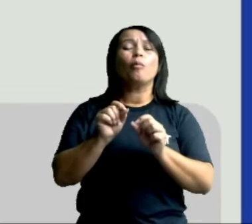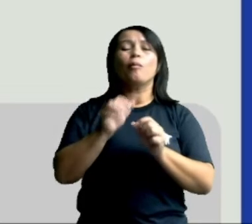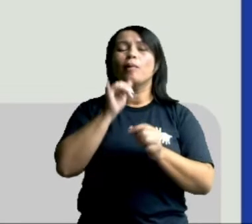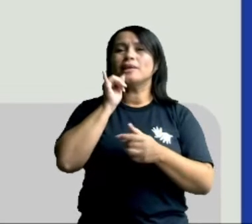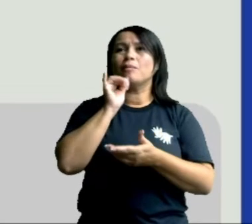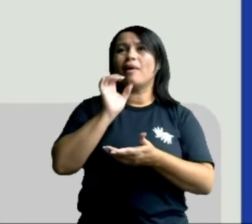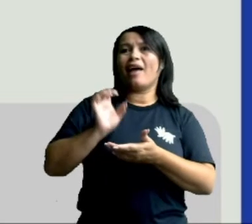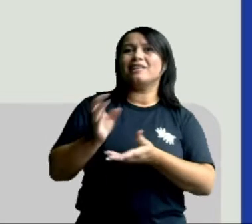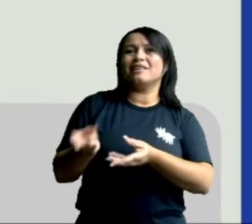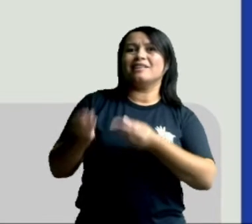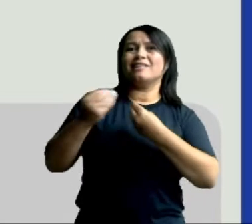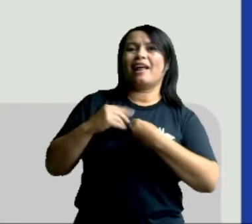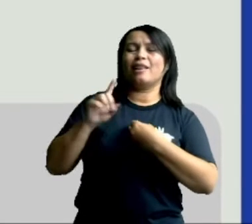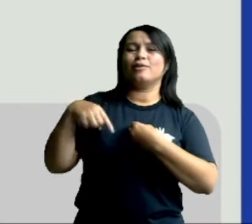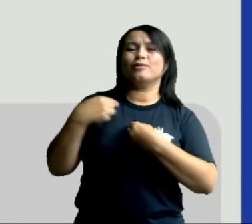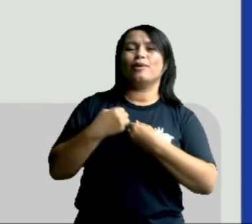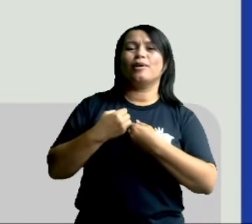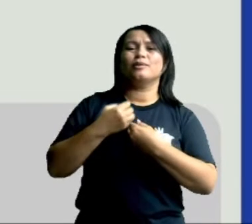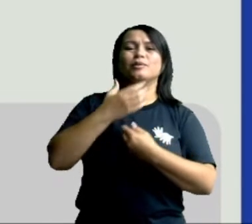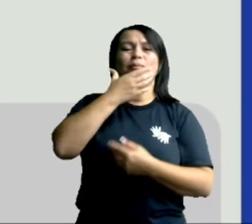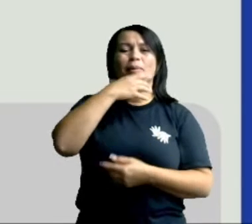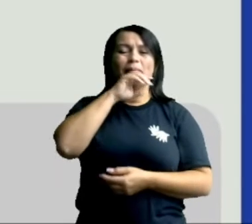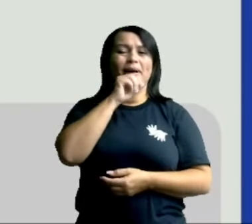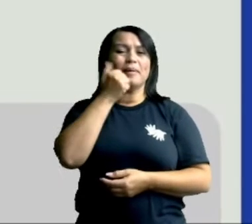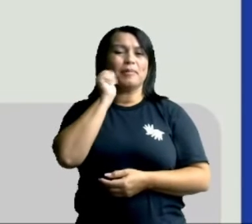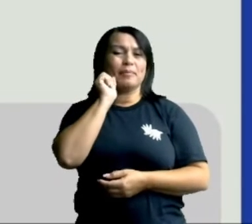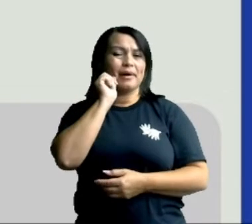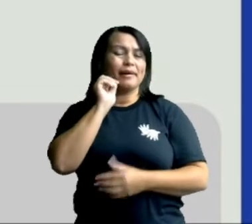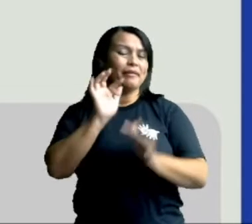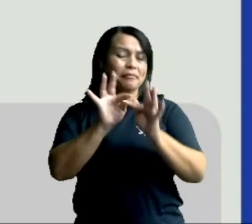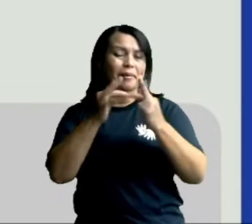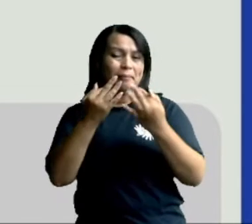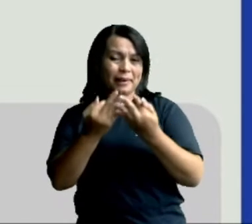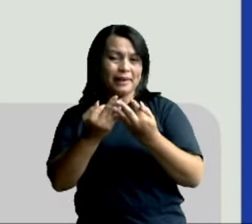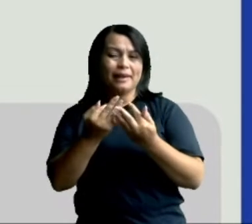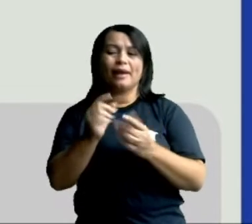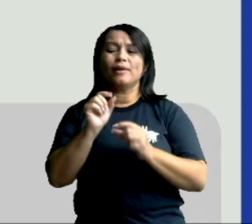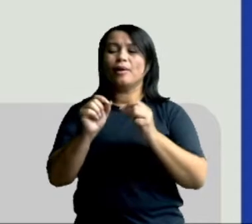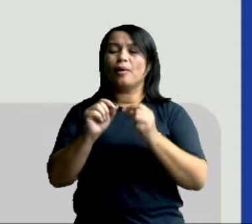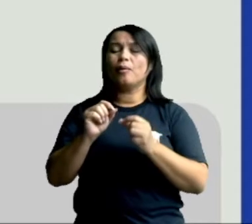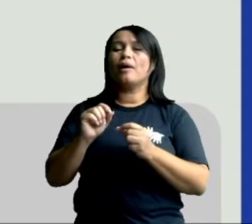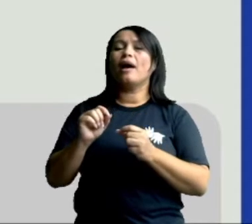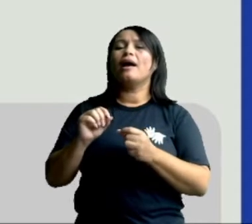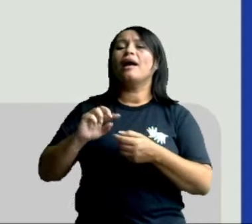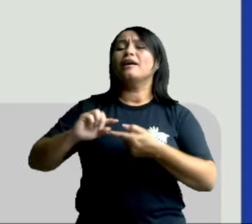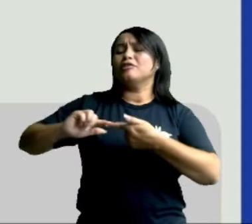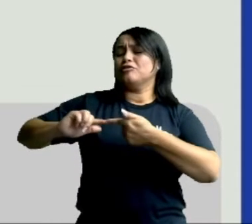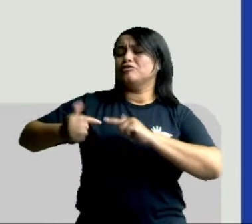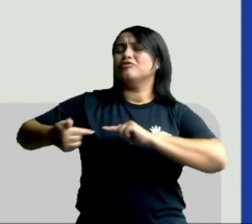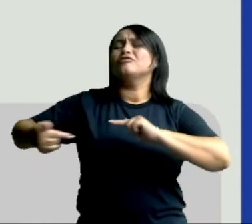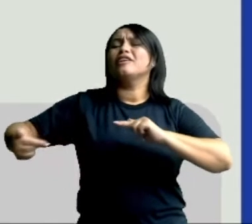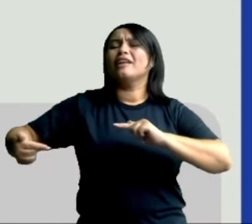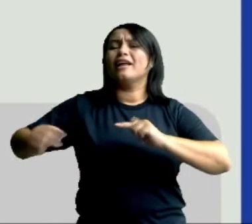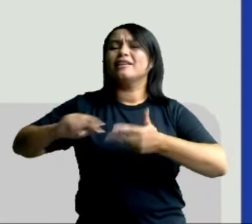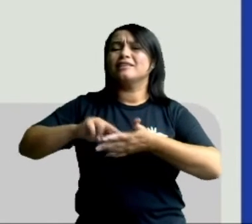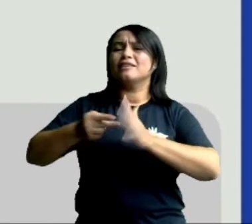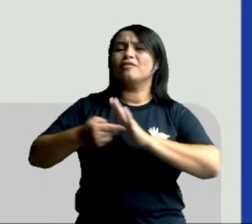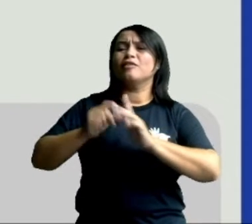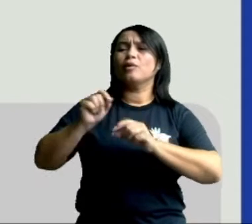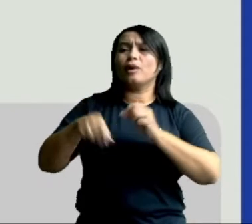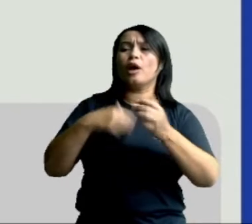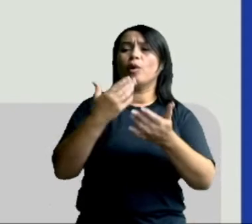vamos herdar dos nossos pais, dos nossos parentes, tá certo? Mas e aí o que significa genética? É o estudo